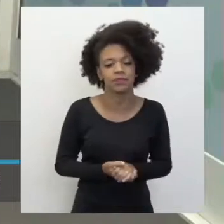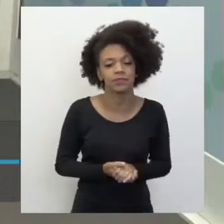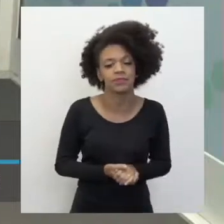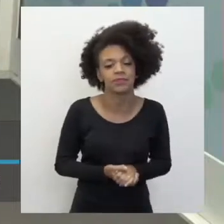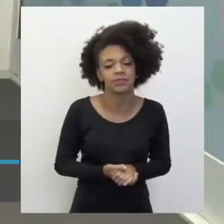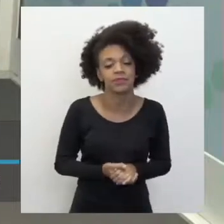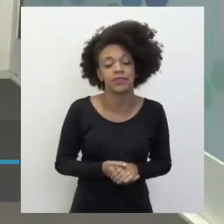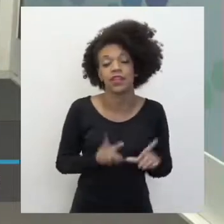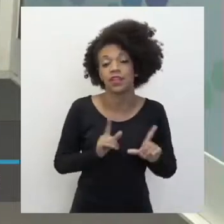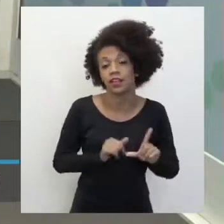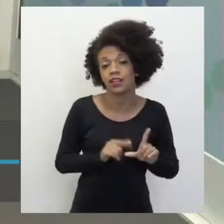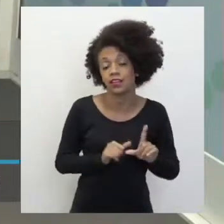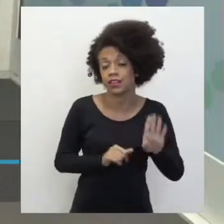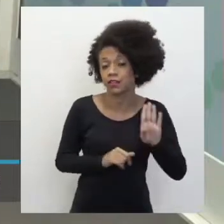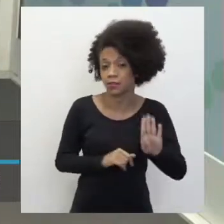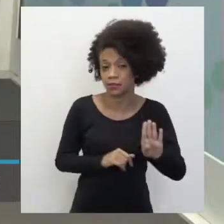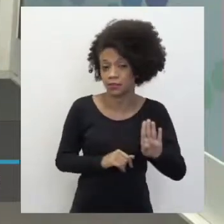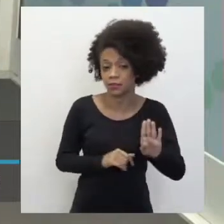Letra B.